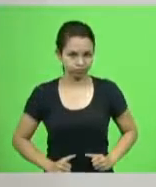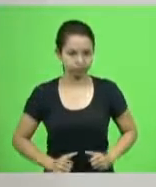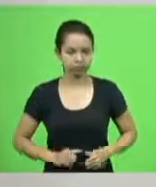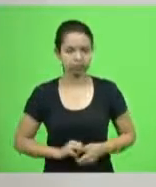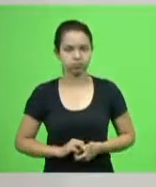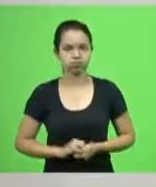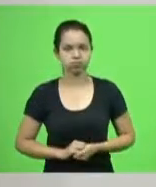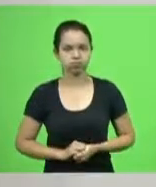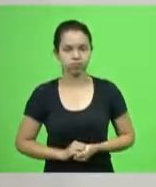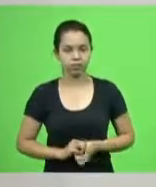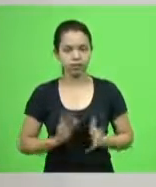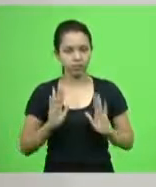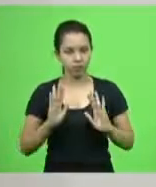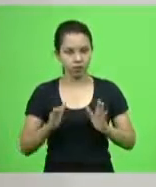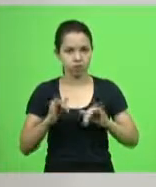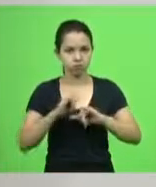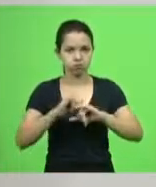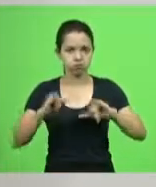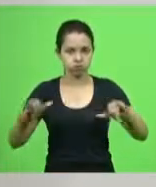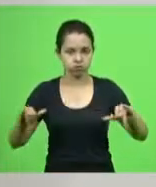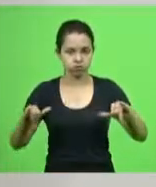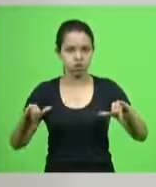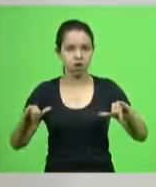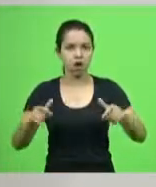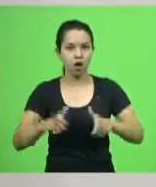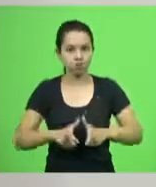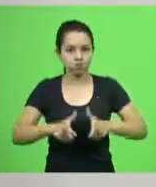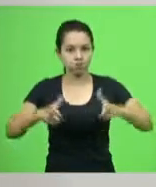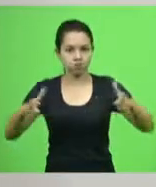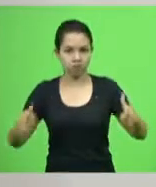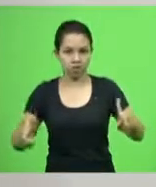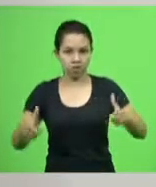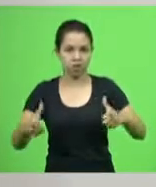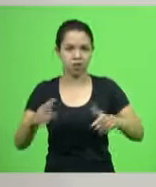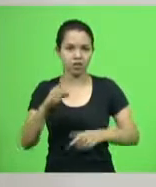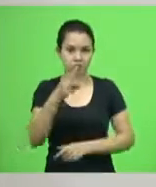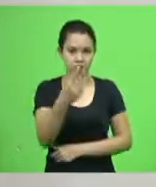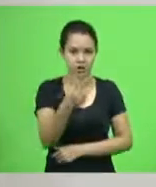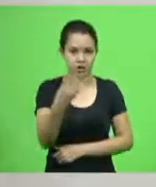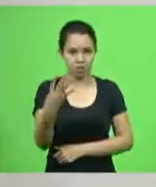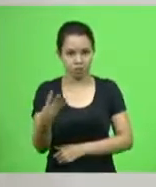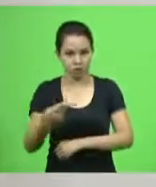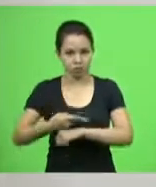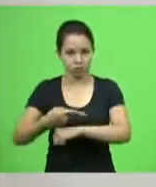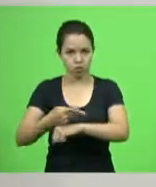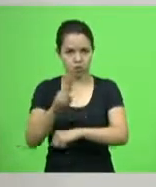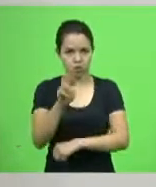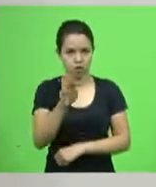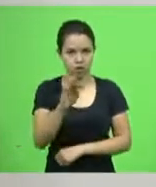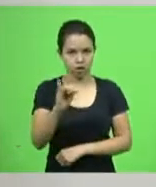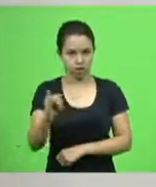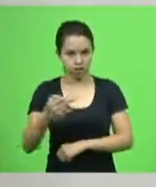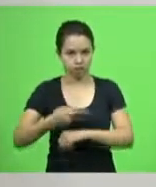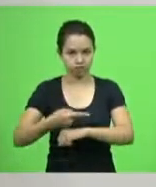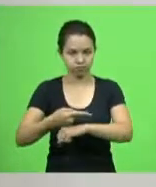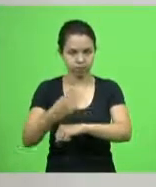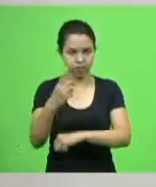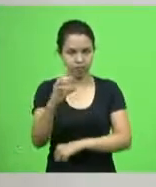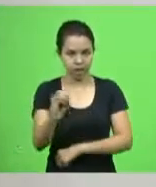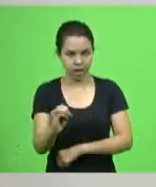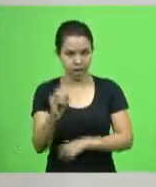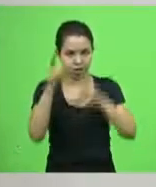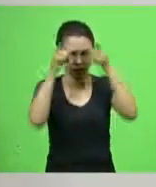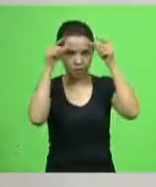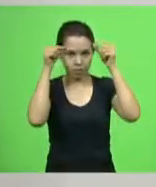temos como anúncio a ampliação de 34 leitos de UTI e 10 leitos de enfermaria na região Oeste. A